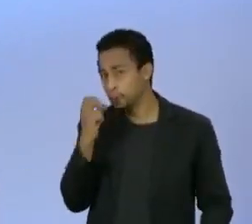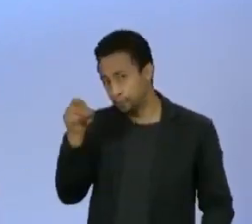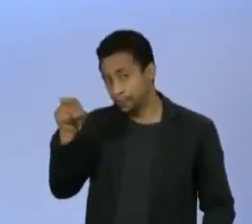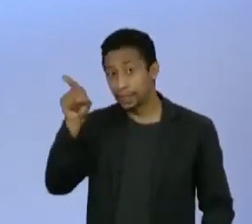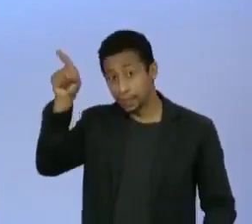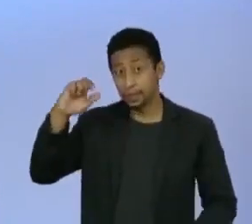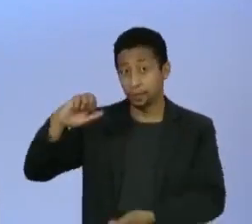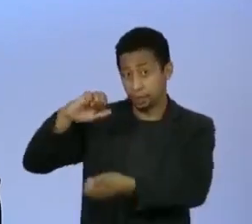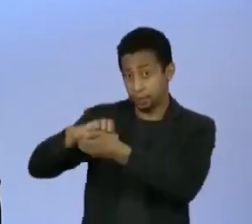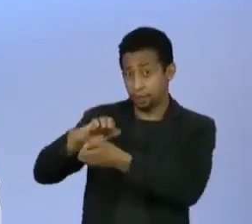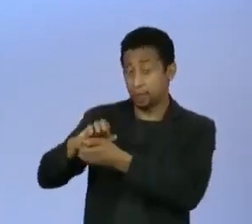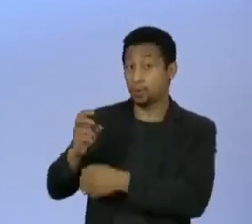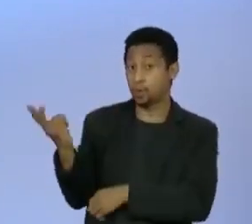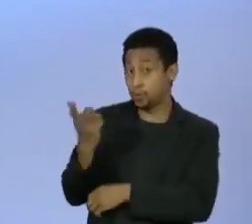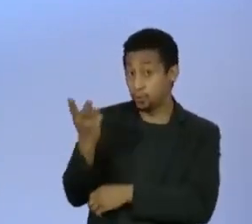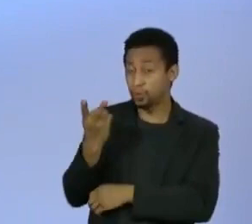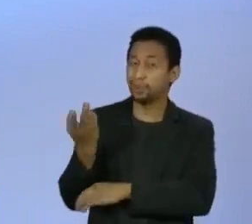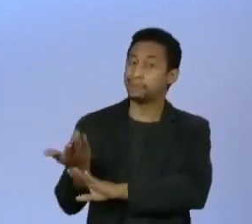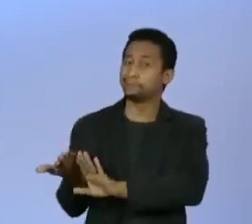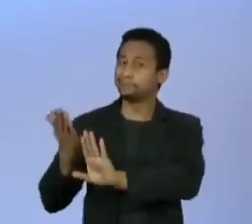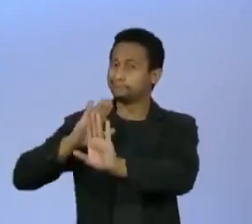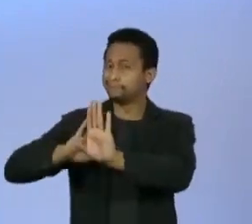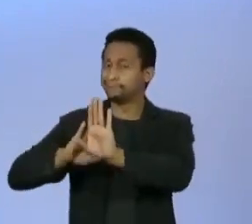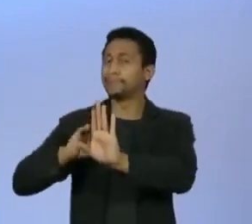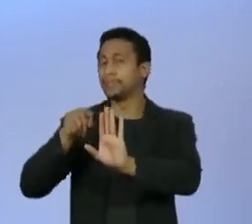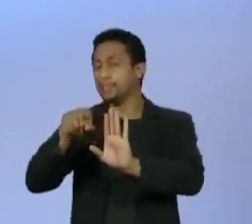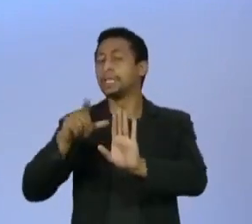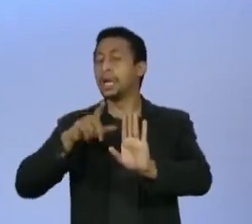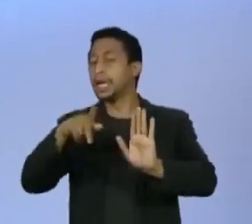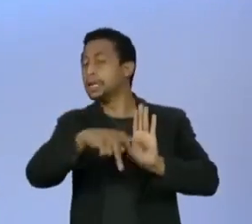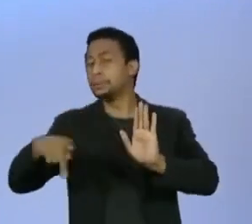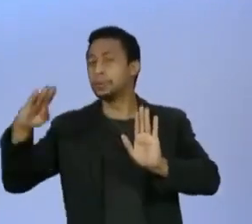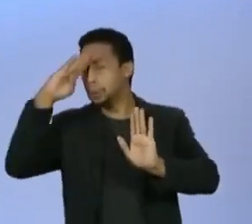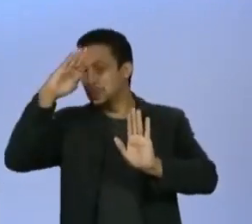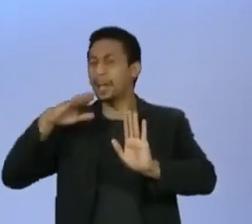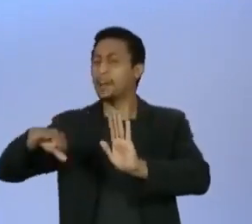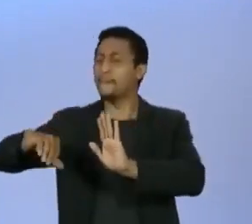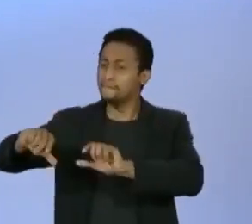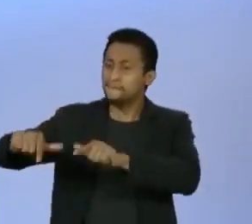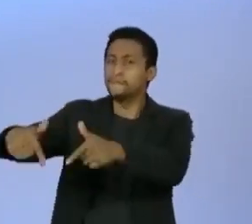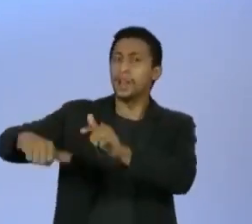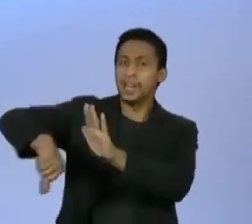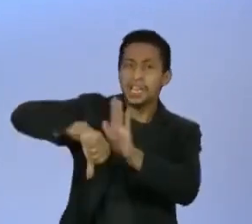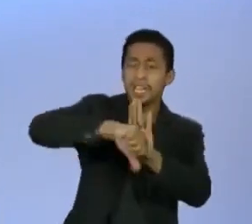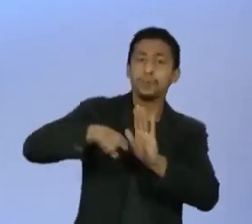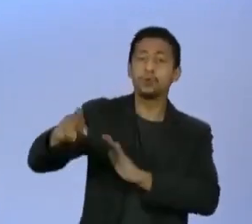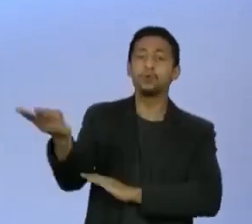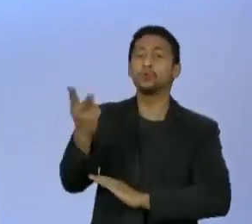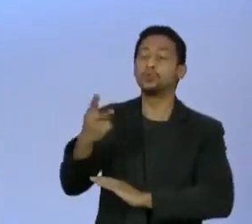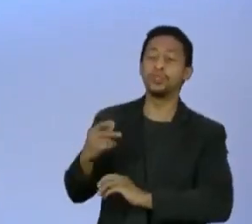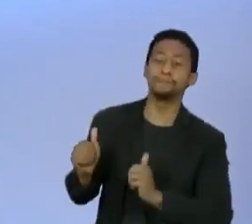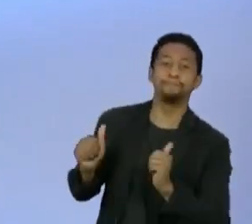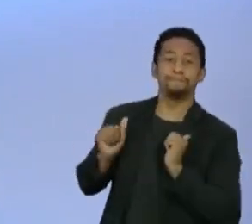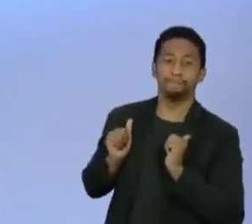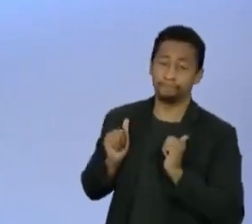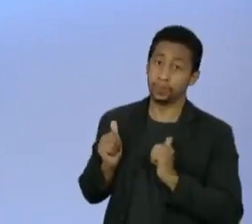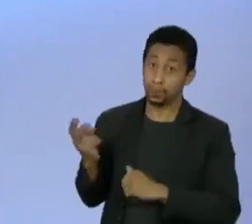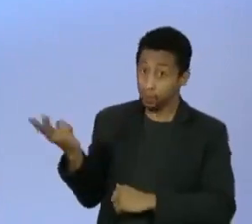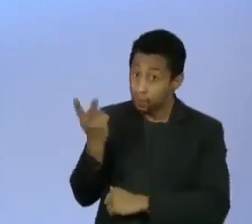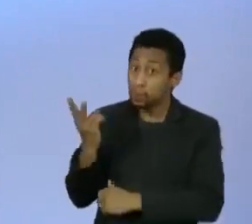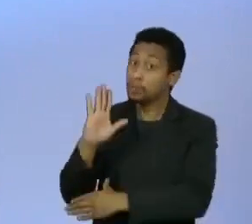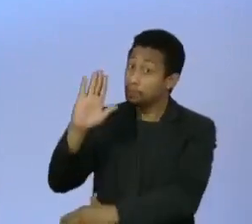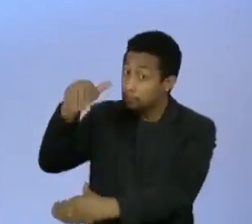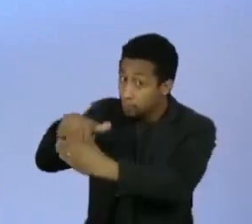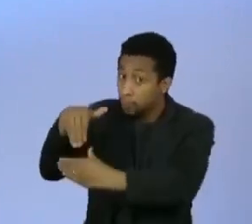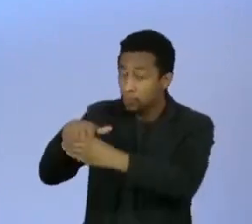que o acusavam de ter prevaricado diante dos crimes e arbitrariedades do presidente Jair Bolsonaro. Os dois também votaram contra sua recondução ao cargo na